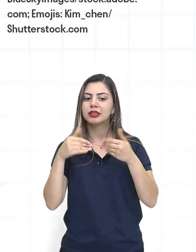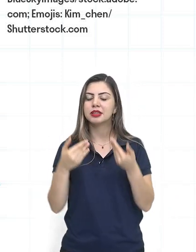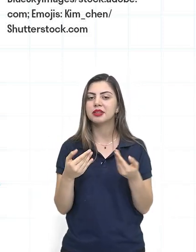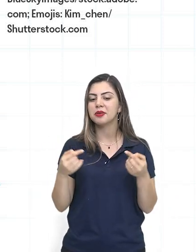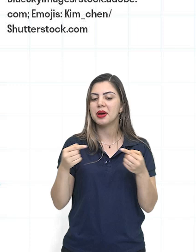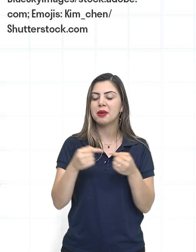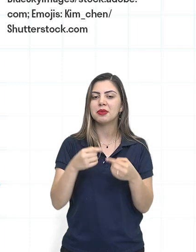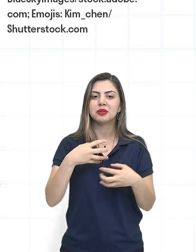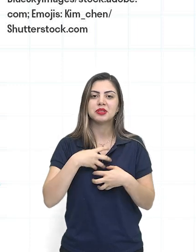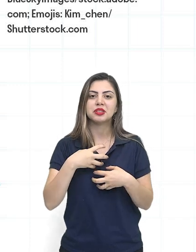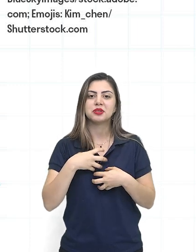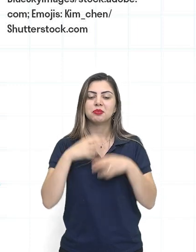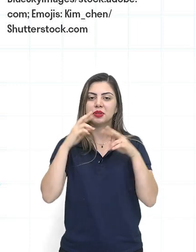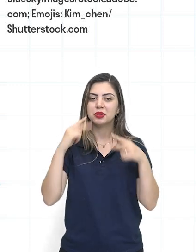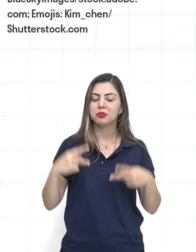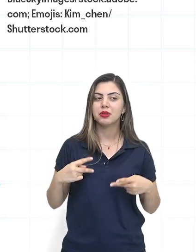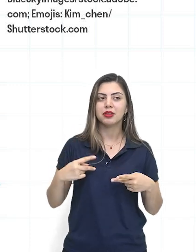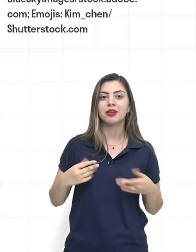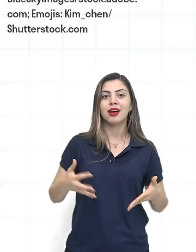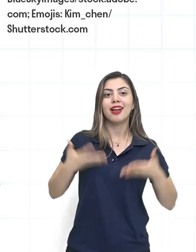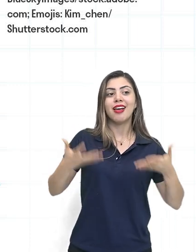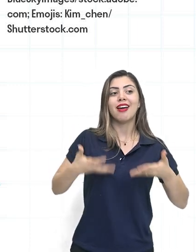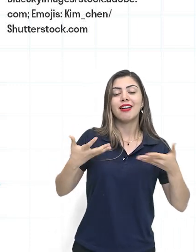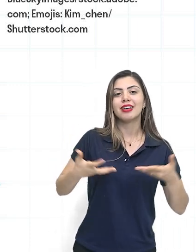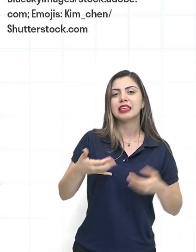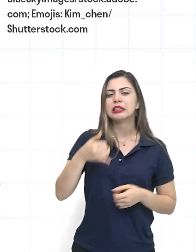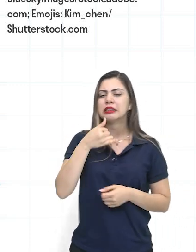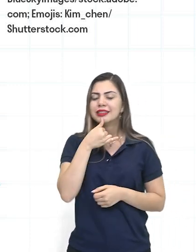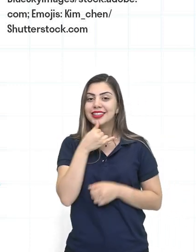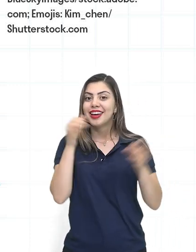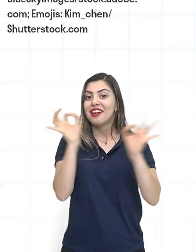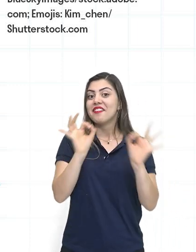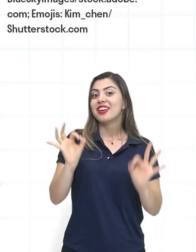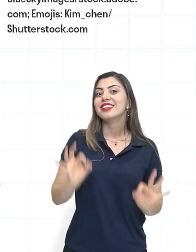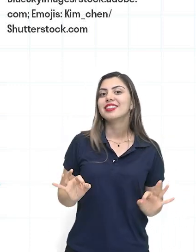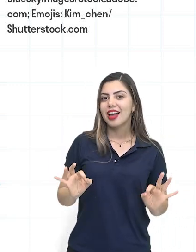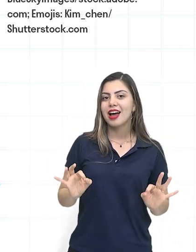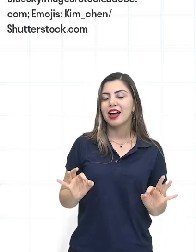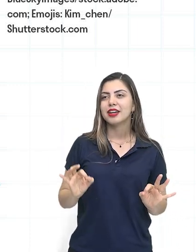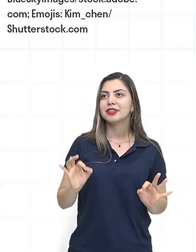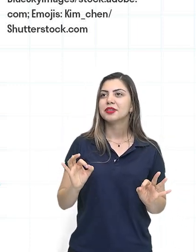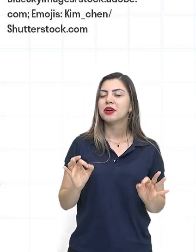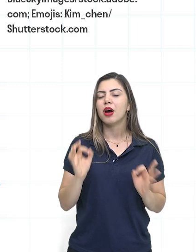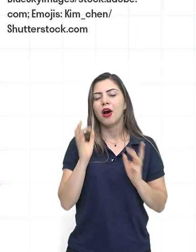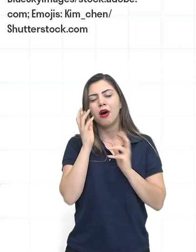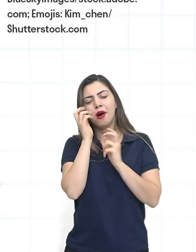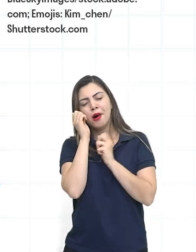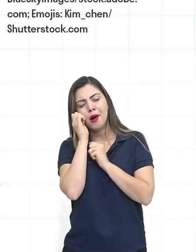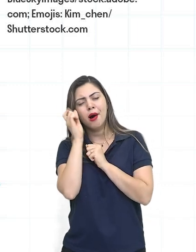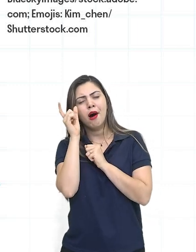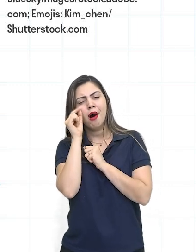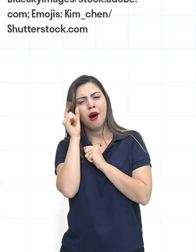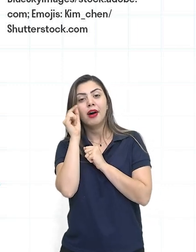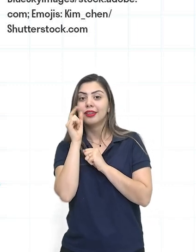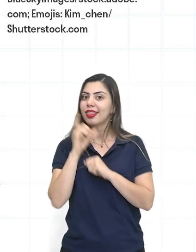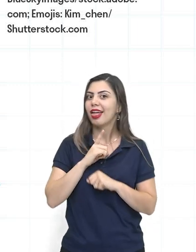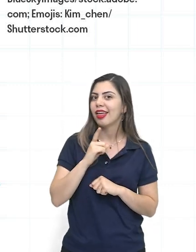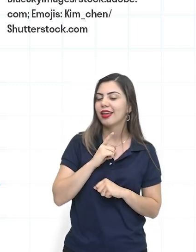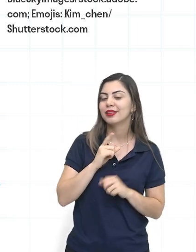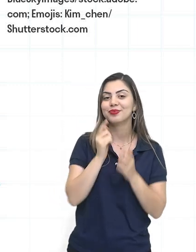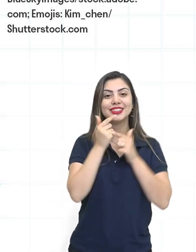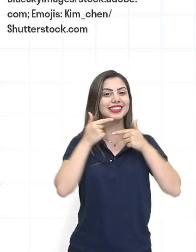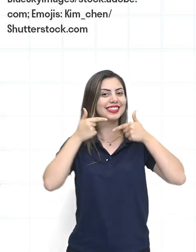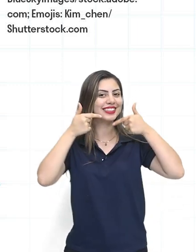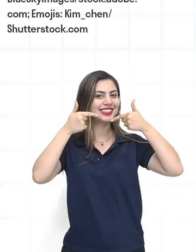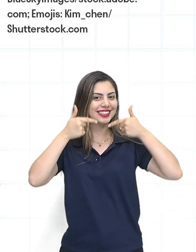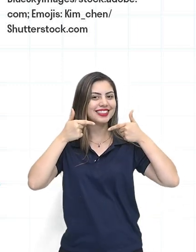sentimento nosso, de alegria, de tristeza, de felicidade, né? De sono, inclusive, né? De